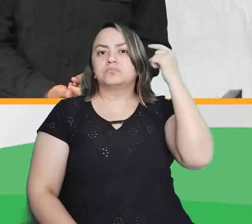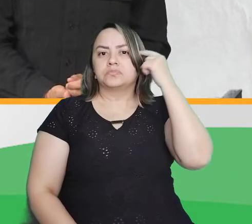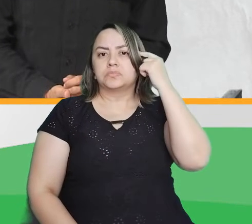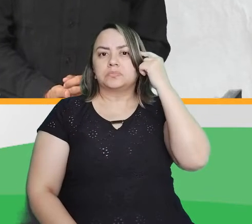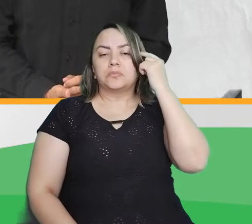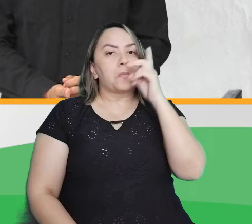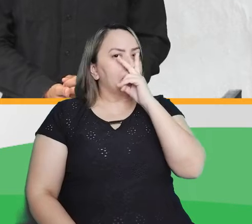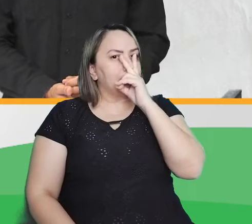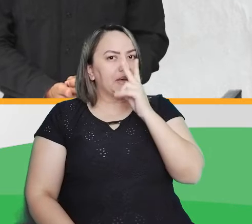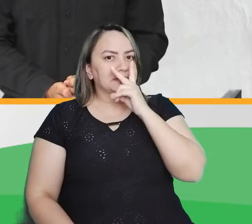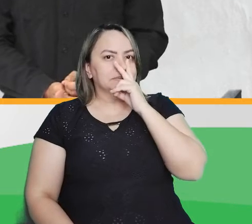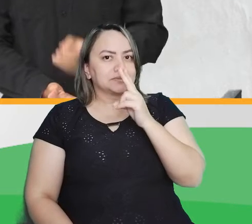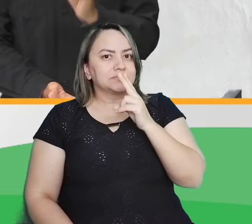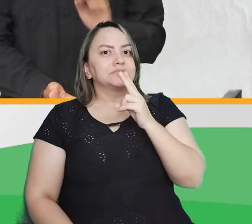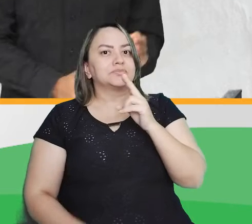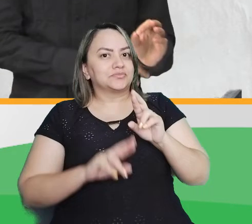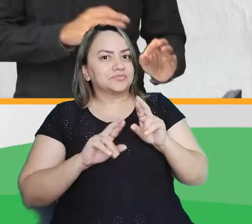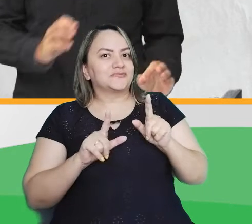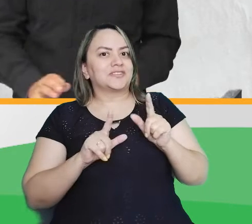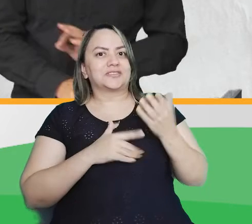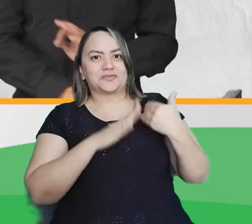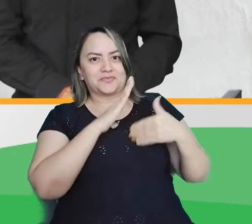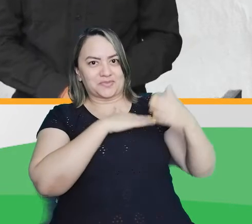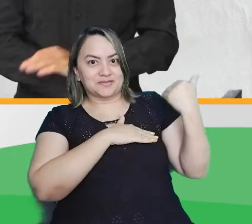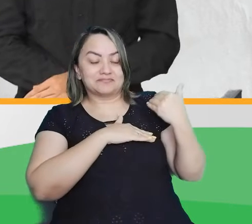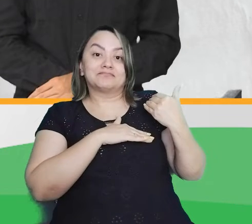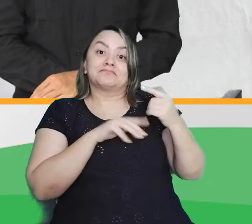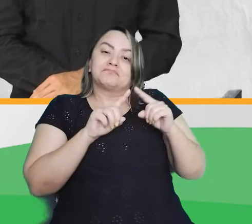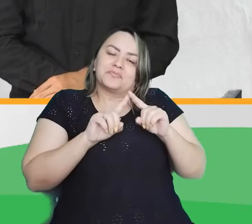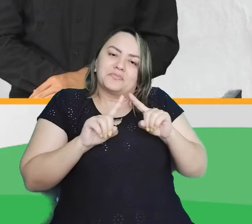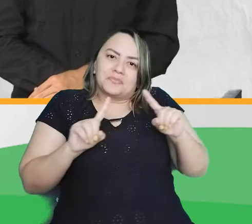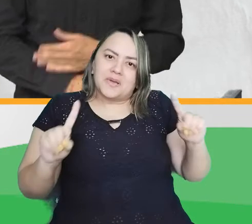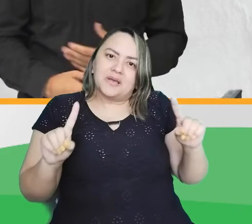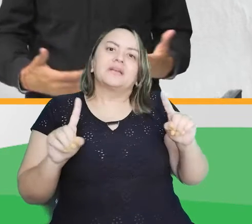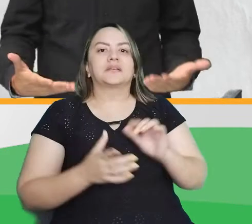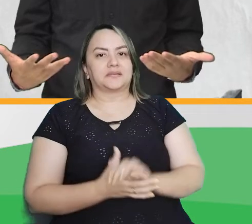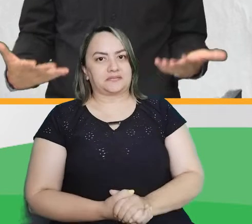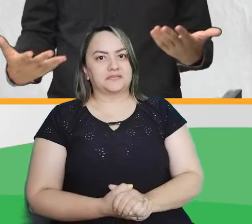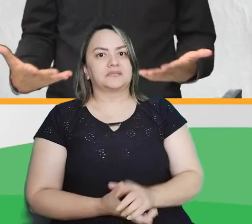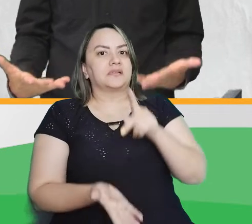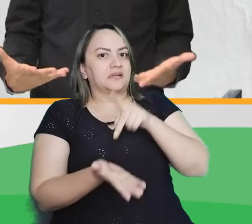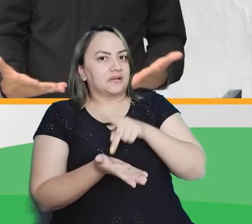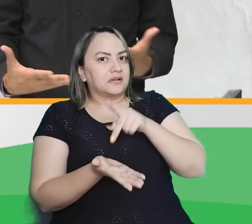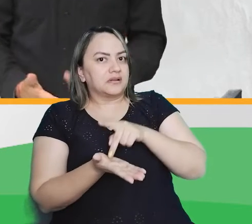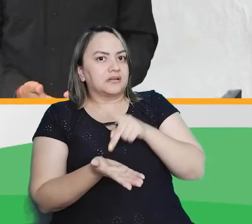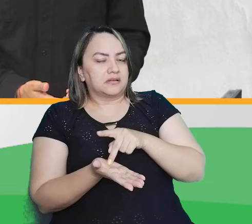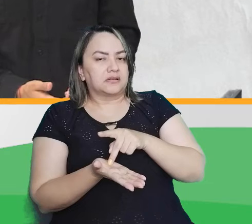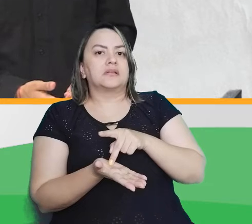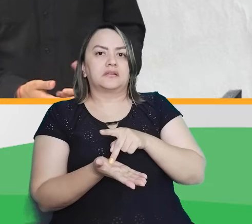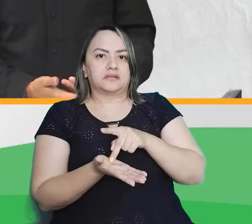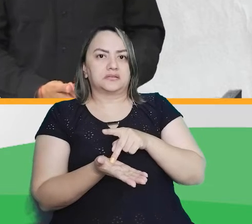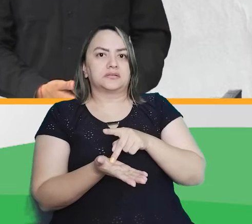por exemplo. Mas, entretanto, contudo e todavia, na realidade concreta das relações